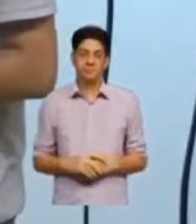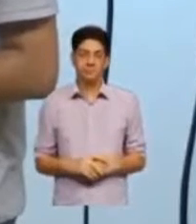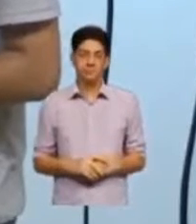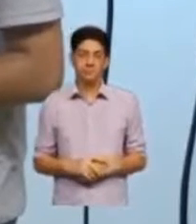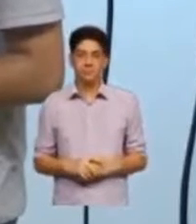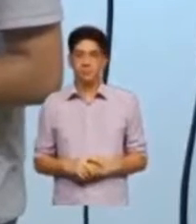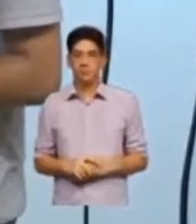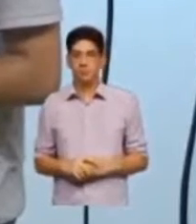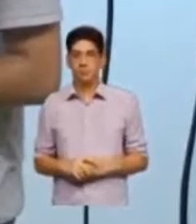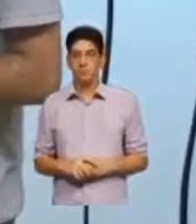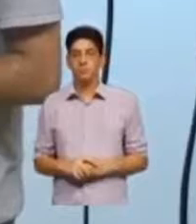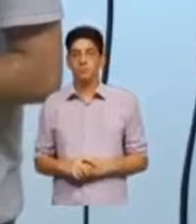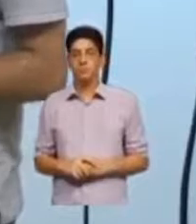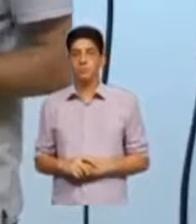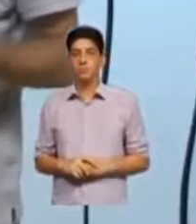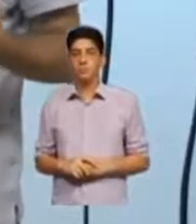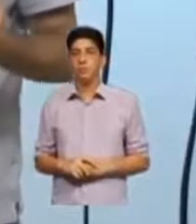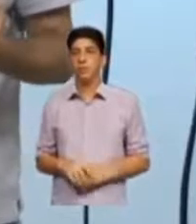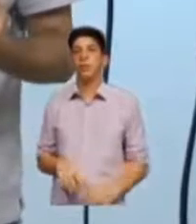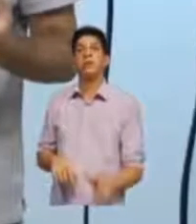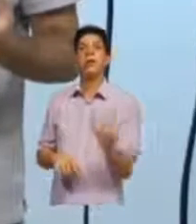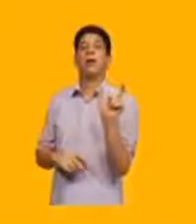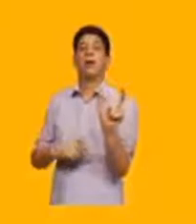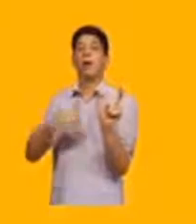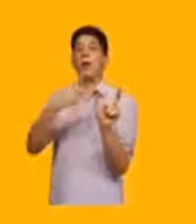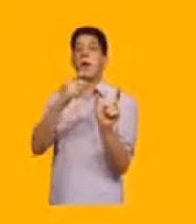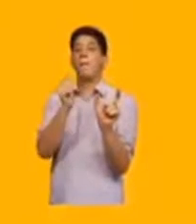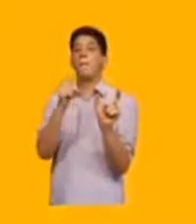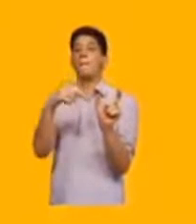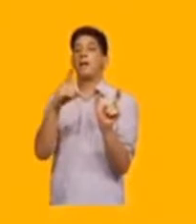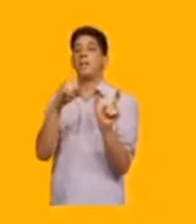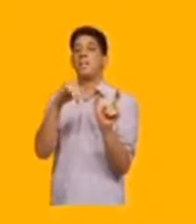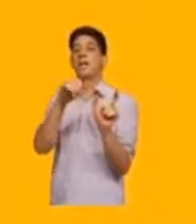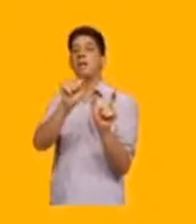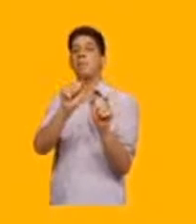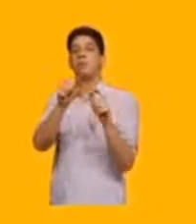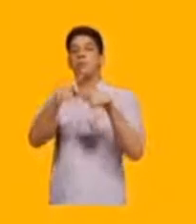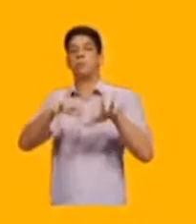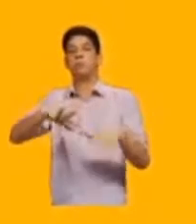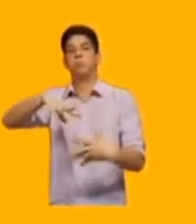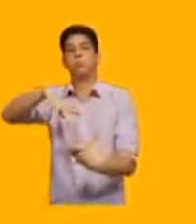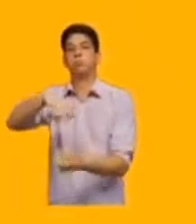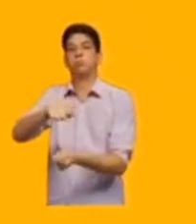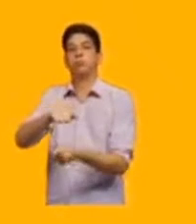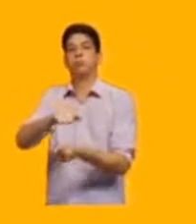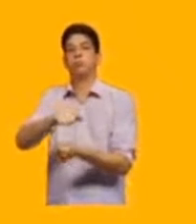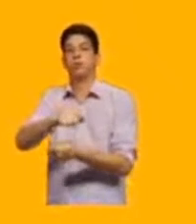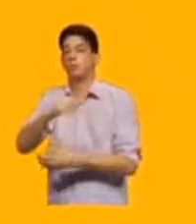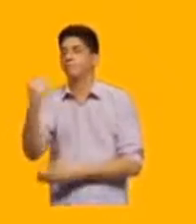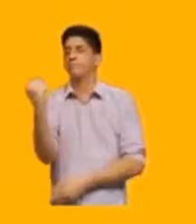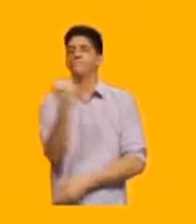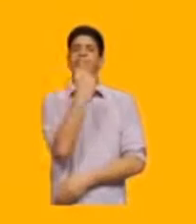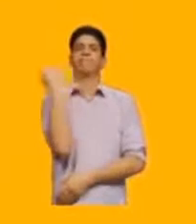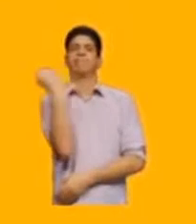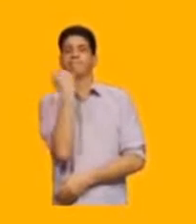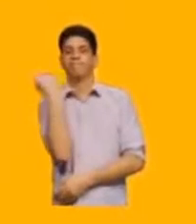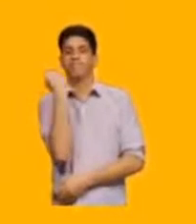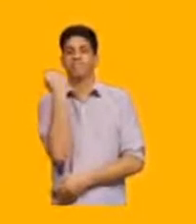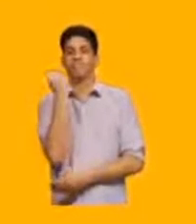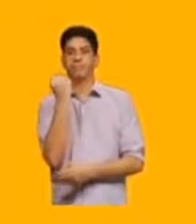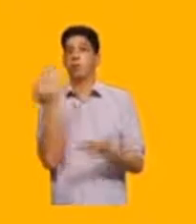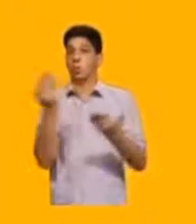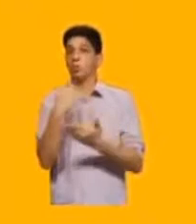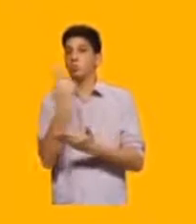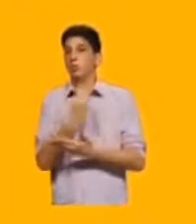Depois, nós temos o quê? Pandemia, que é o pior dos cenários, que é o que a gente está vivendo hoje. Que vai ser quando, então,